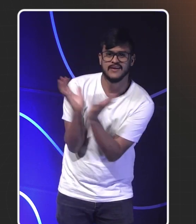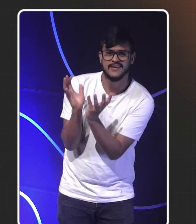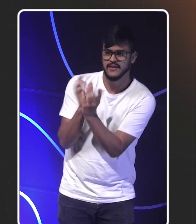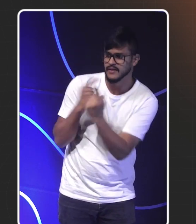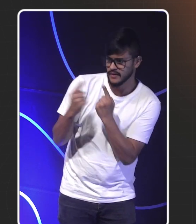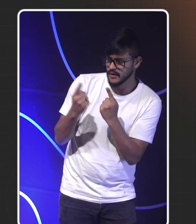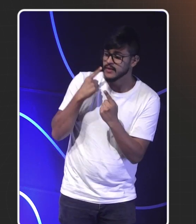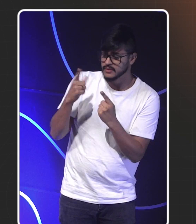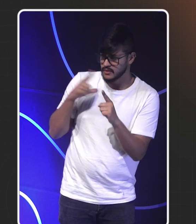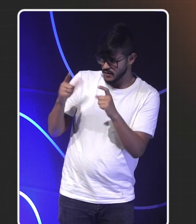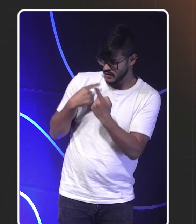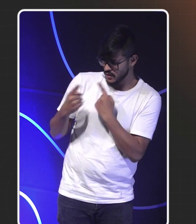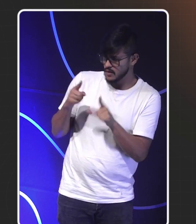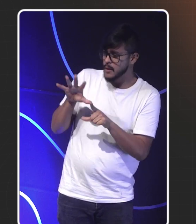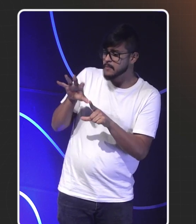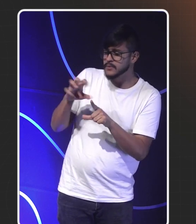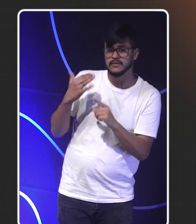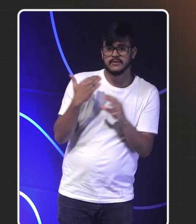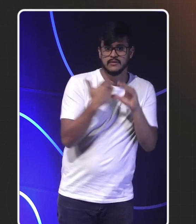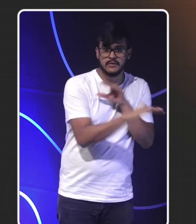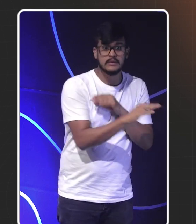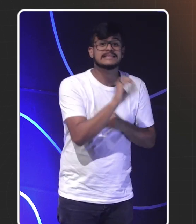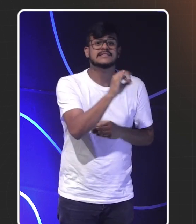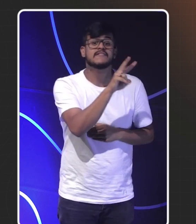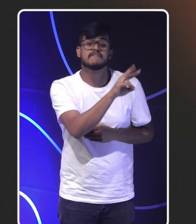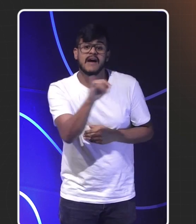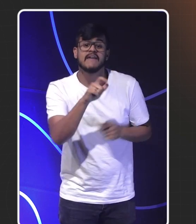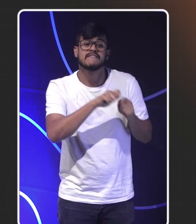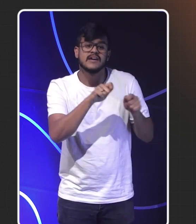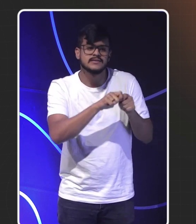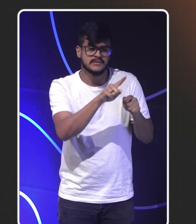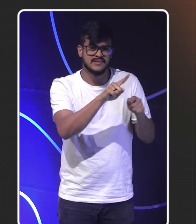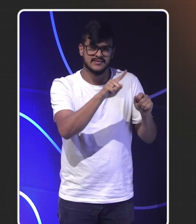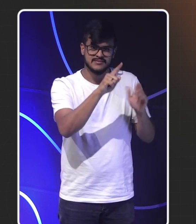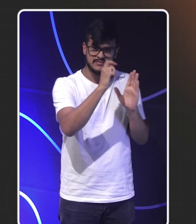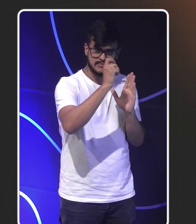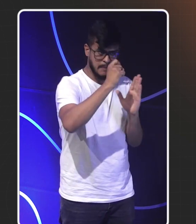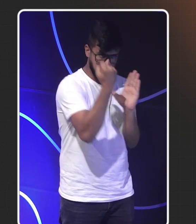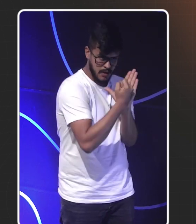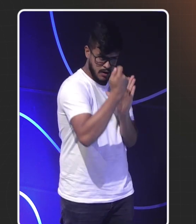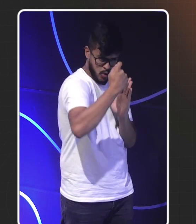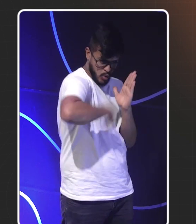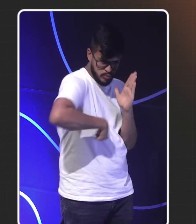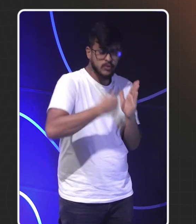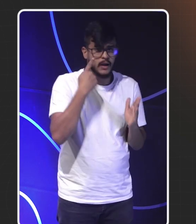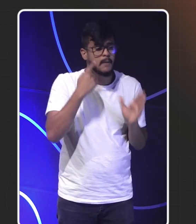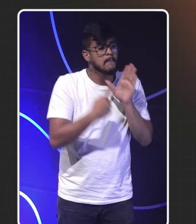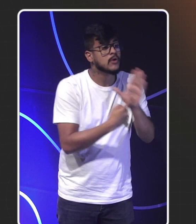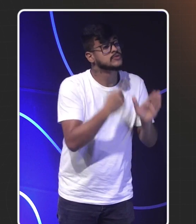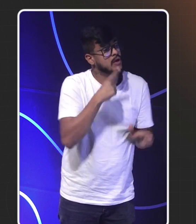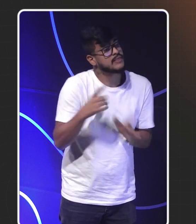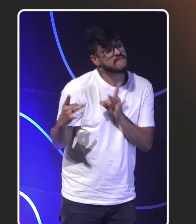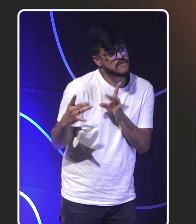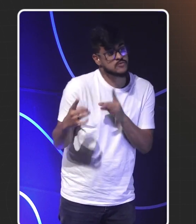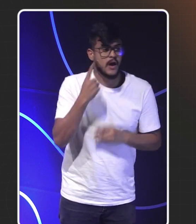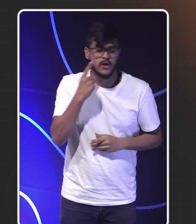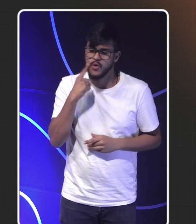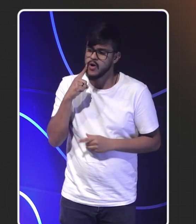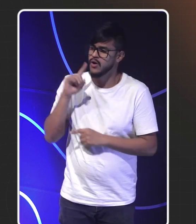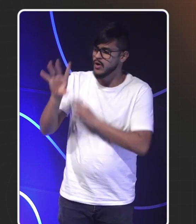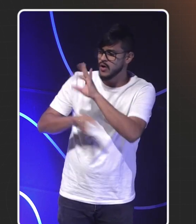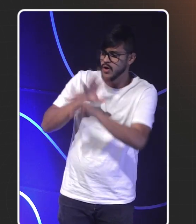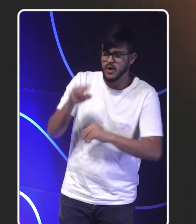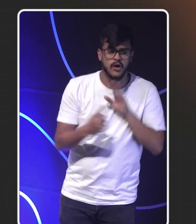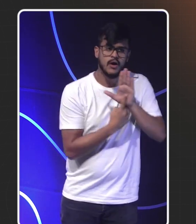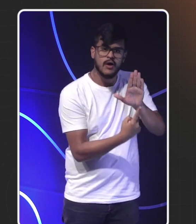uma publicidade, ela faz um qualitativo, ela mostra isso para os clientes dela do qualitativo. Se tem feedback para a marca, ela dá o feedback para a marca.